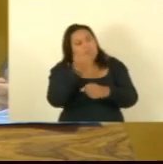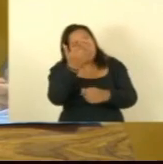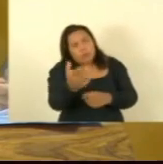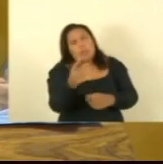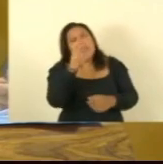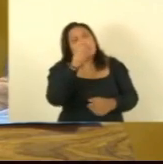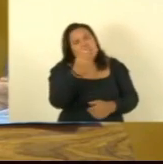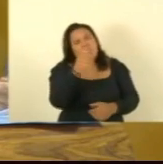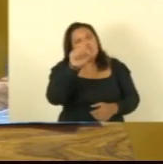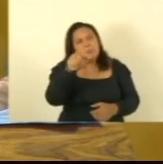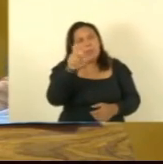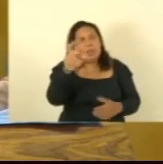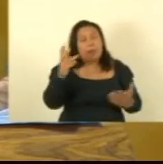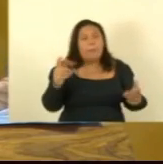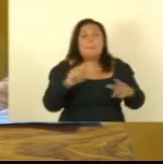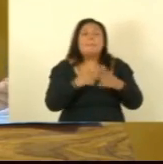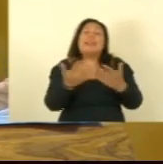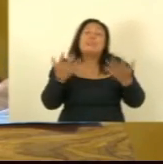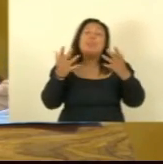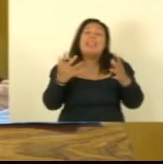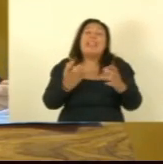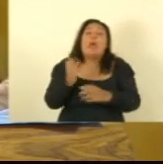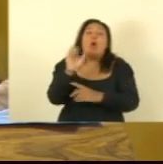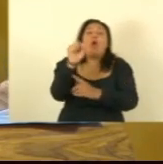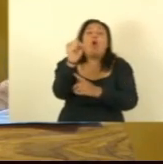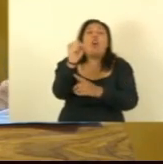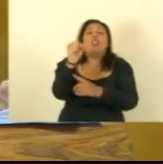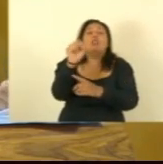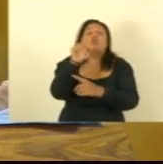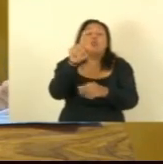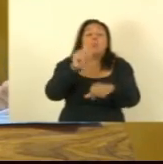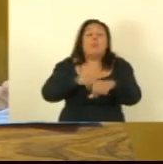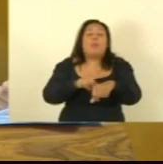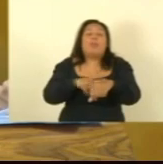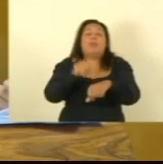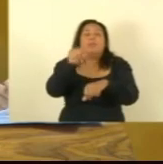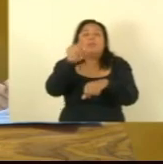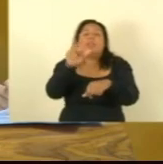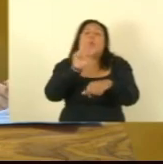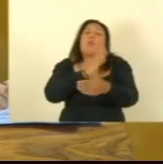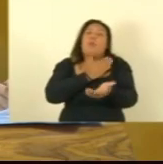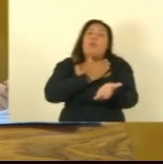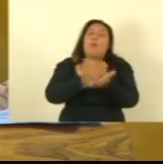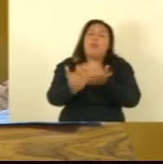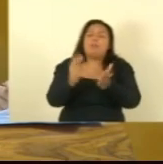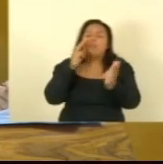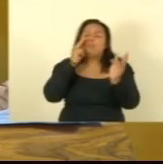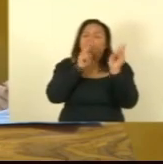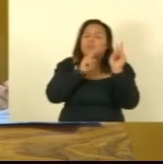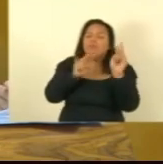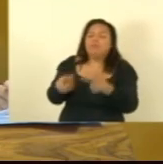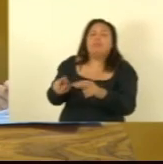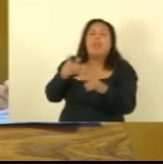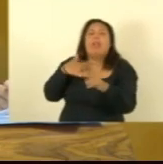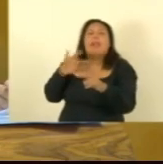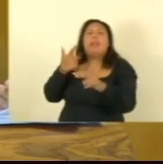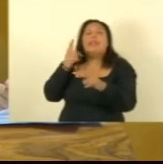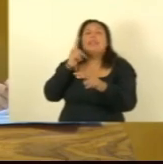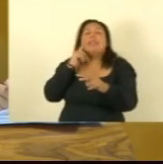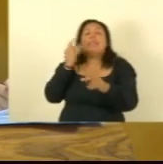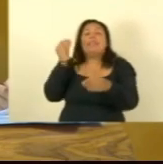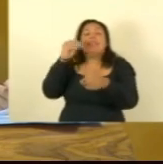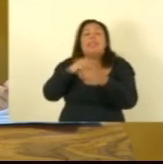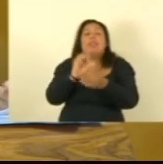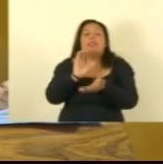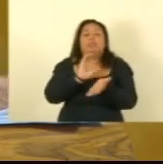7,5. Agora eu queria te dar 8, a partir do momento que você começar a olhar e no seu